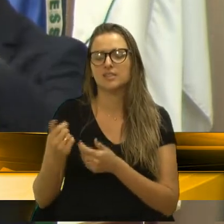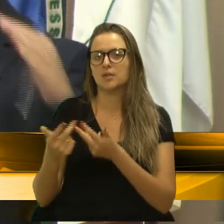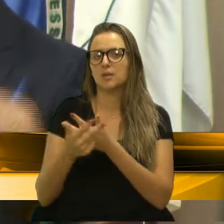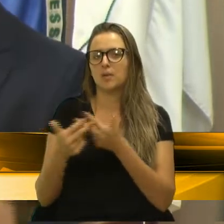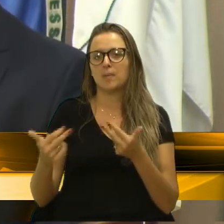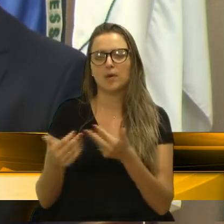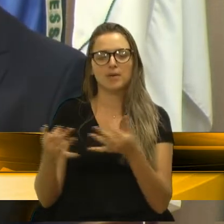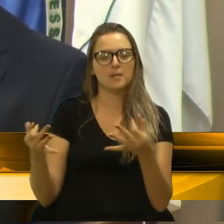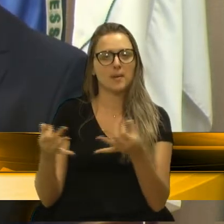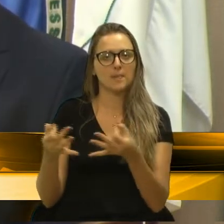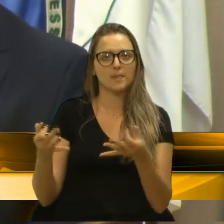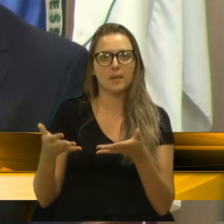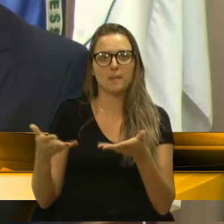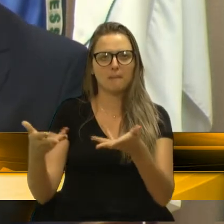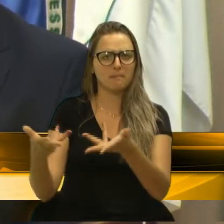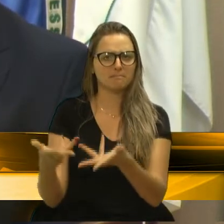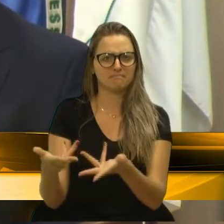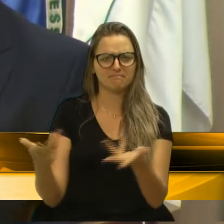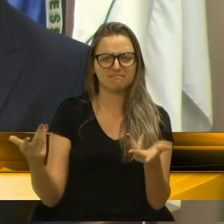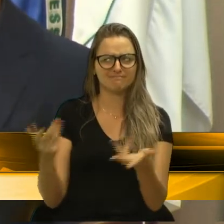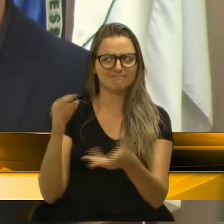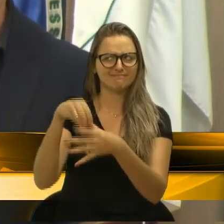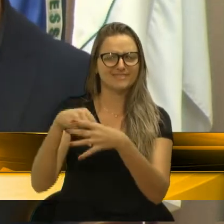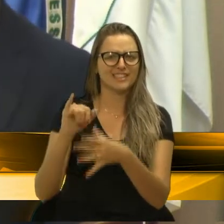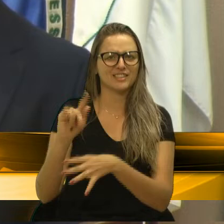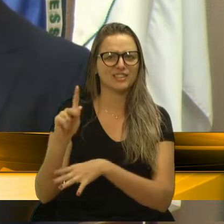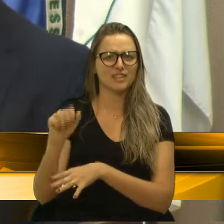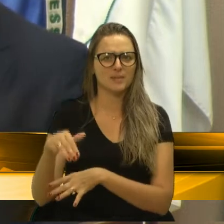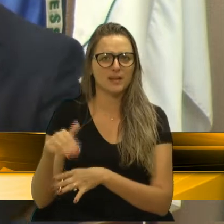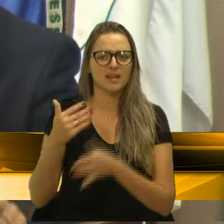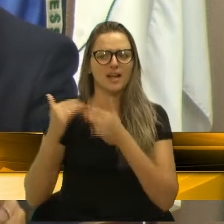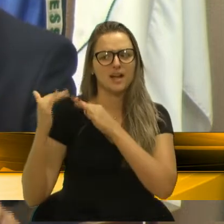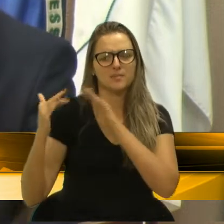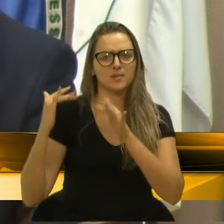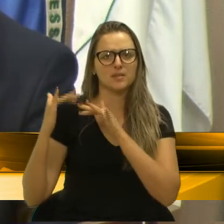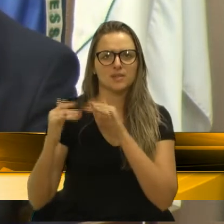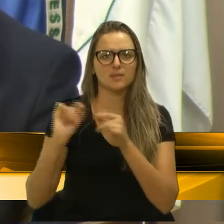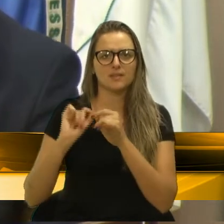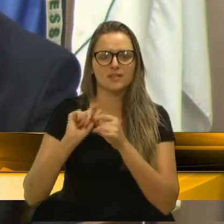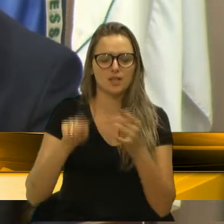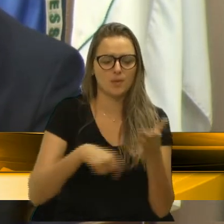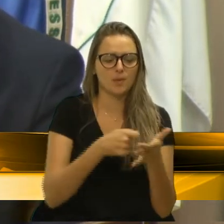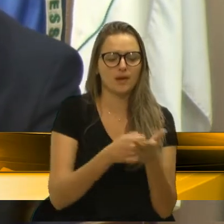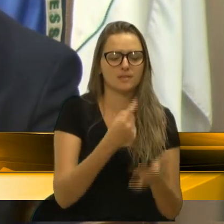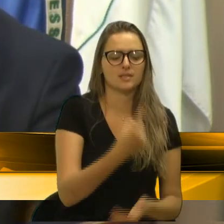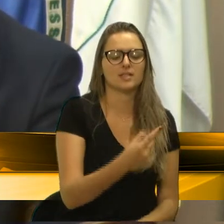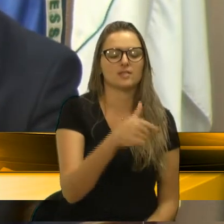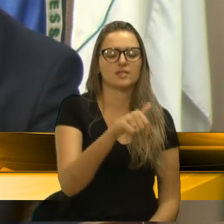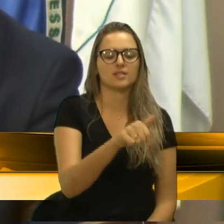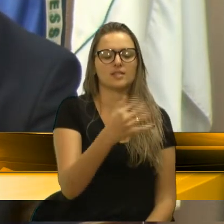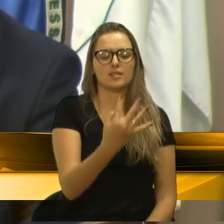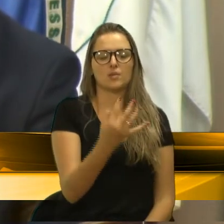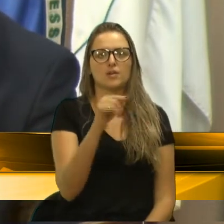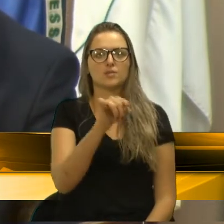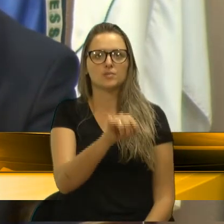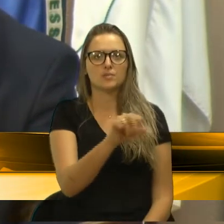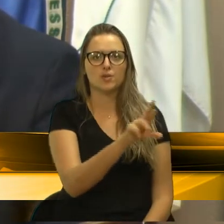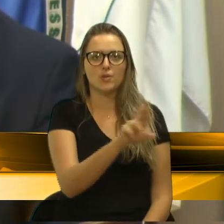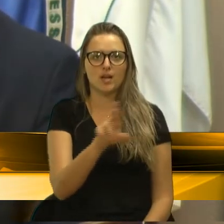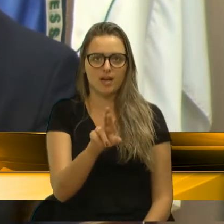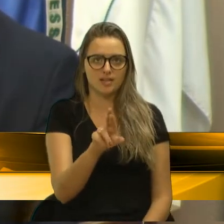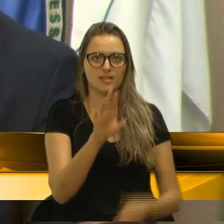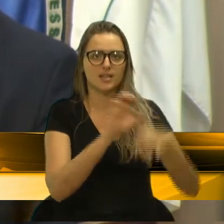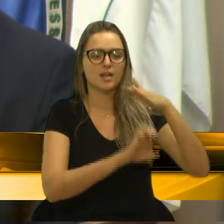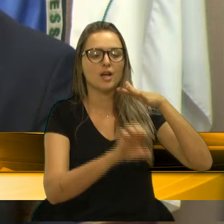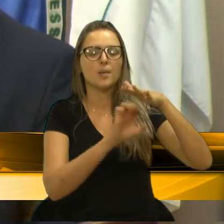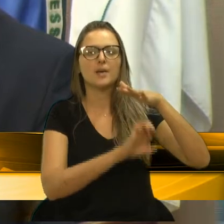assim revolucionária dentro do IPAM. A mobilização que teve para fazer um pagamento de R$ 174 mil para